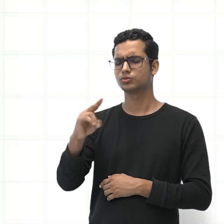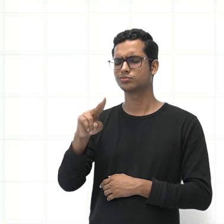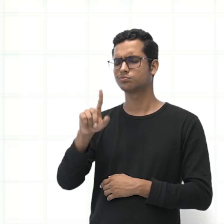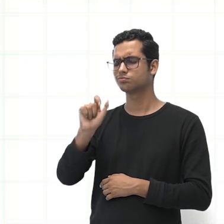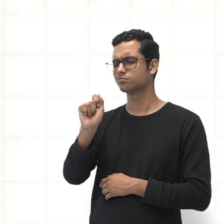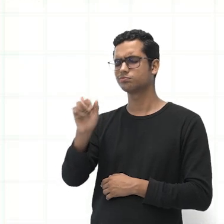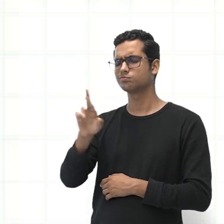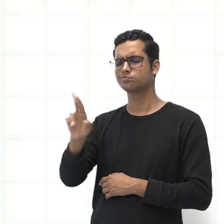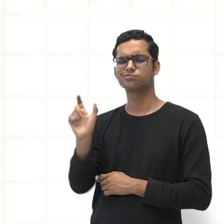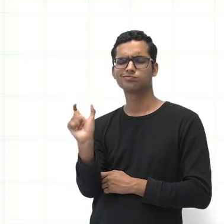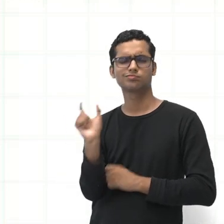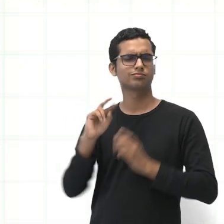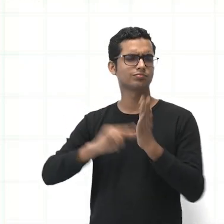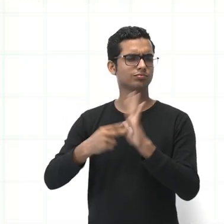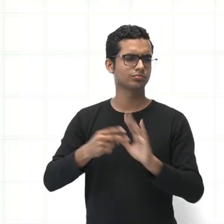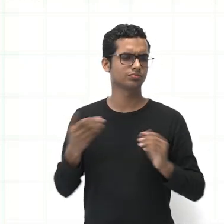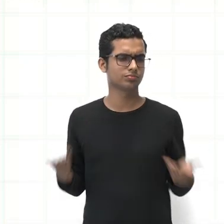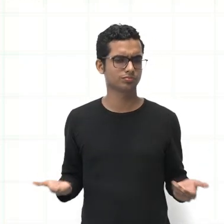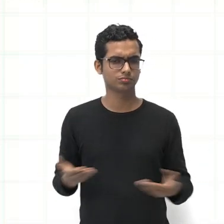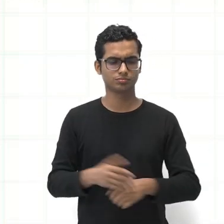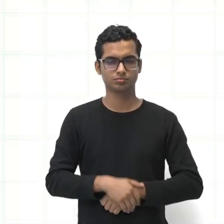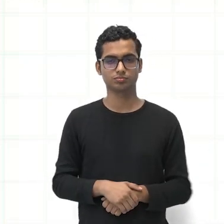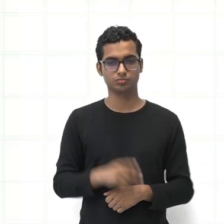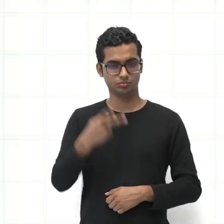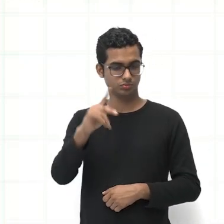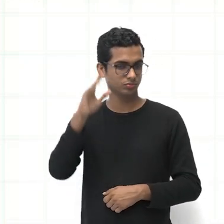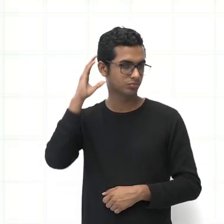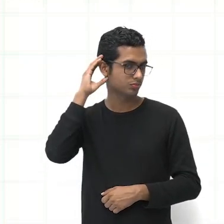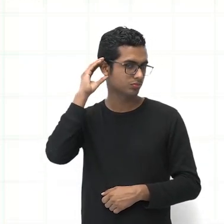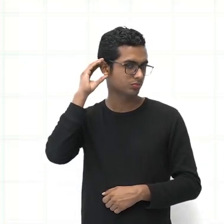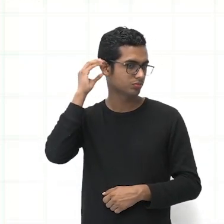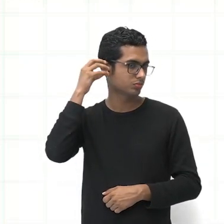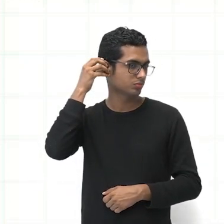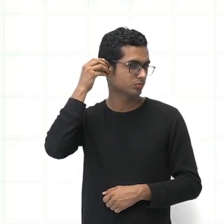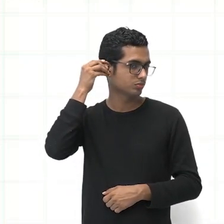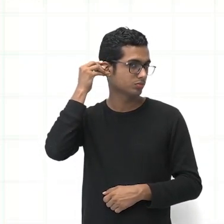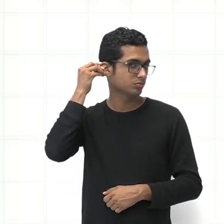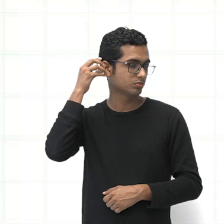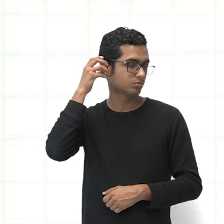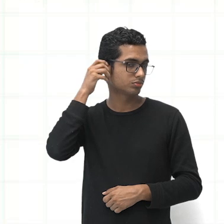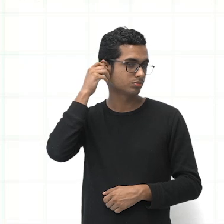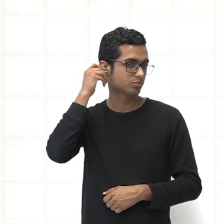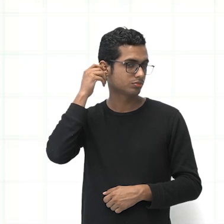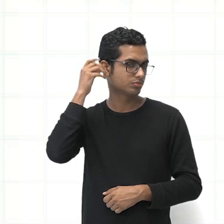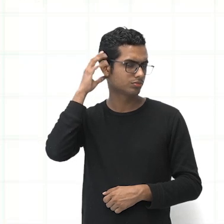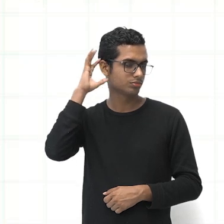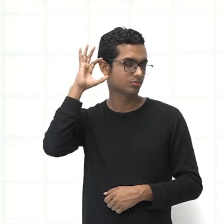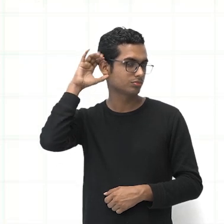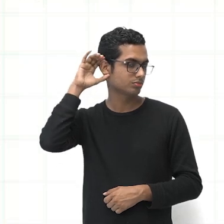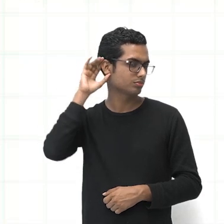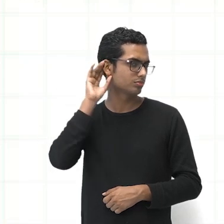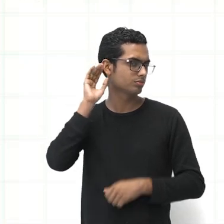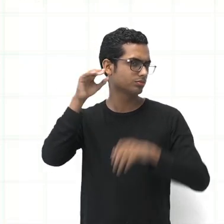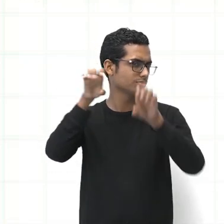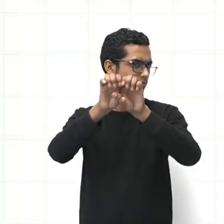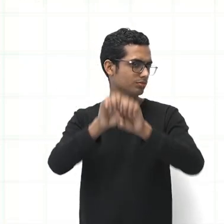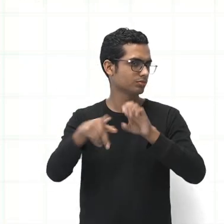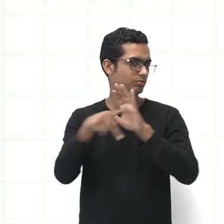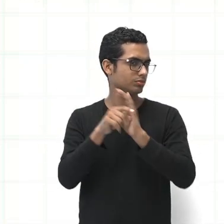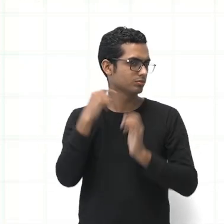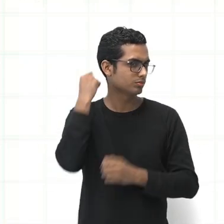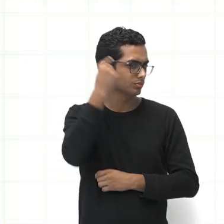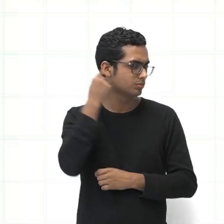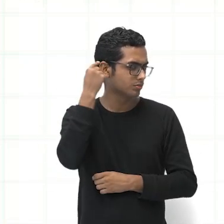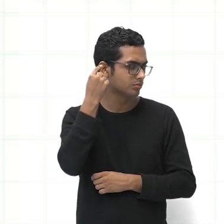isso? Pegue aí na sua orelha. Muito bem, estou lhe apresentando o pavilhão